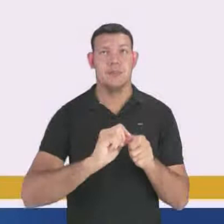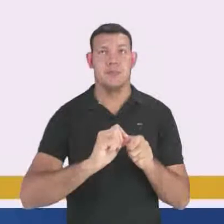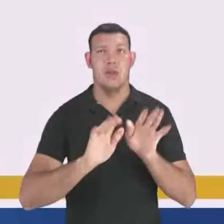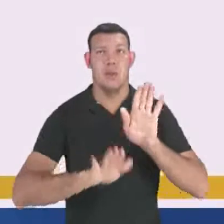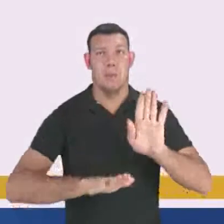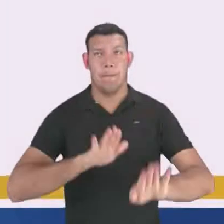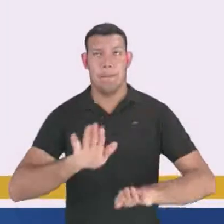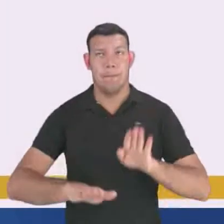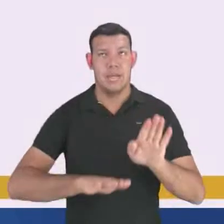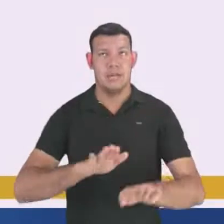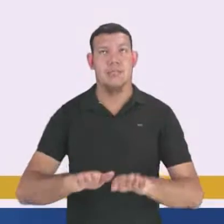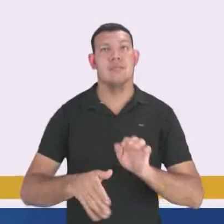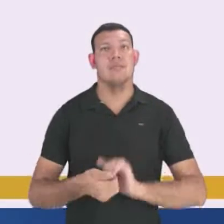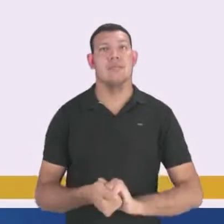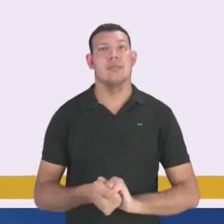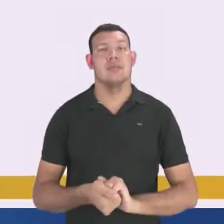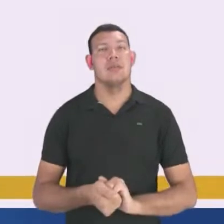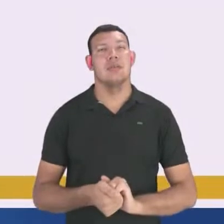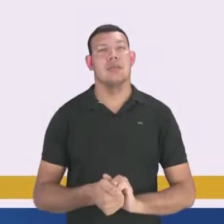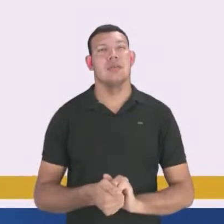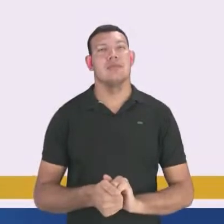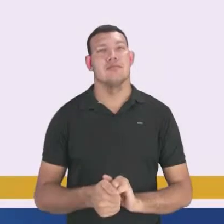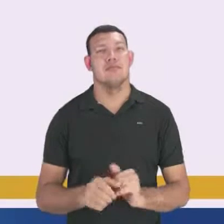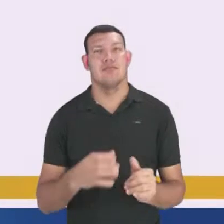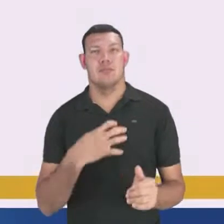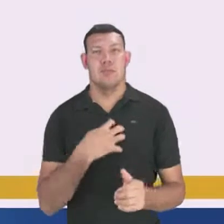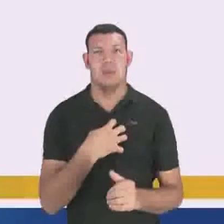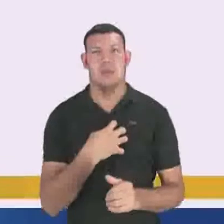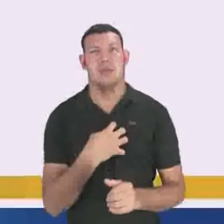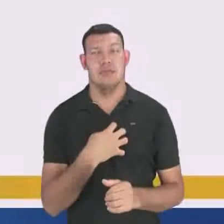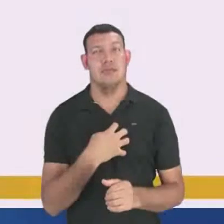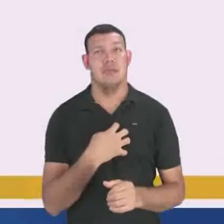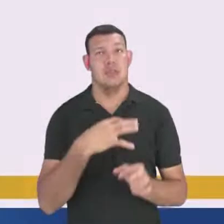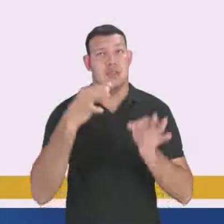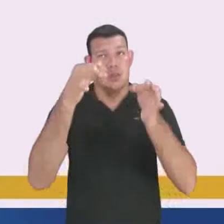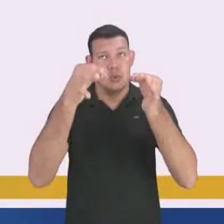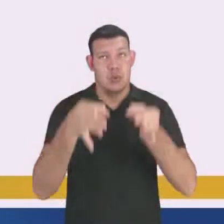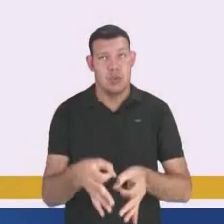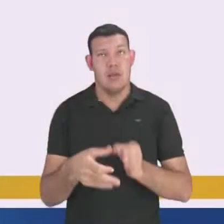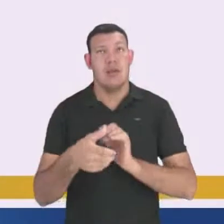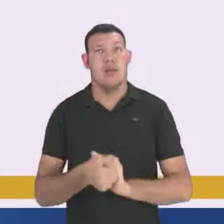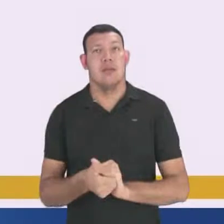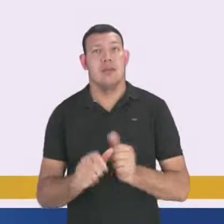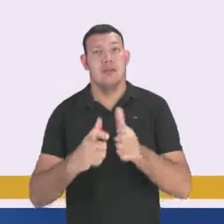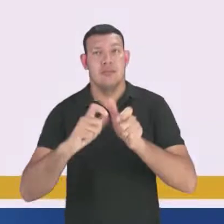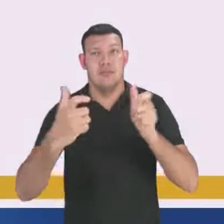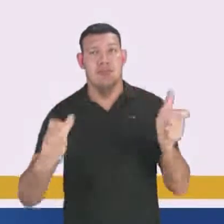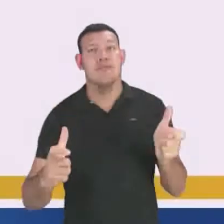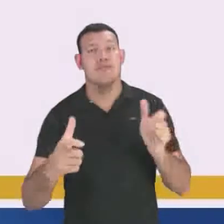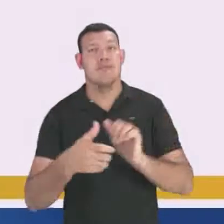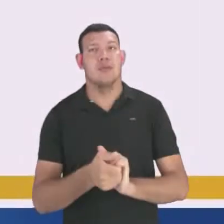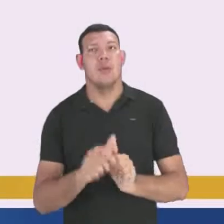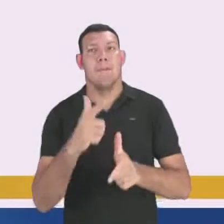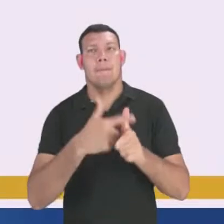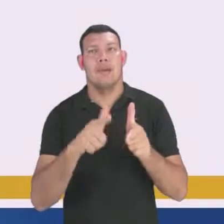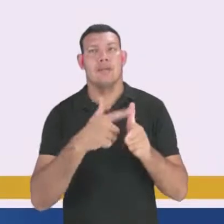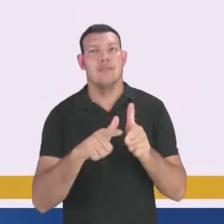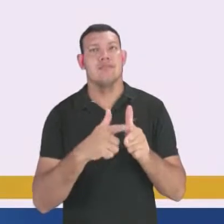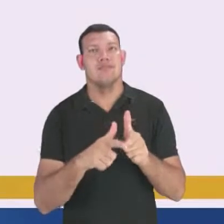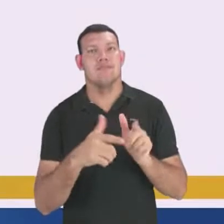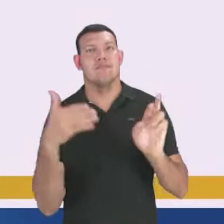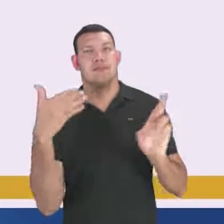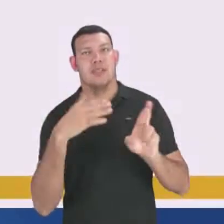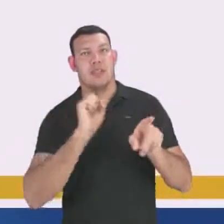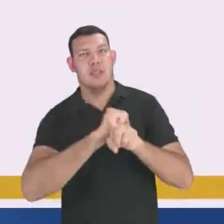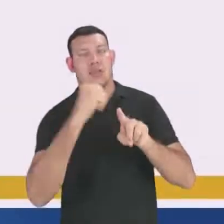das vezes problemas de relevância social têm seus projetos solucionados a partir da leitura de dados estatísticos que estão refletindo a